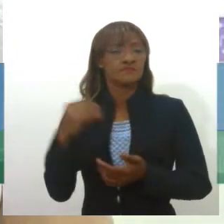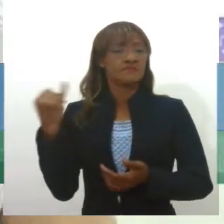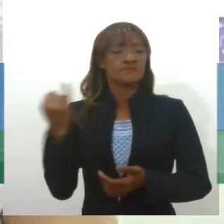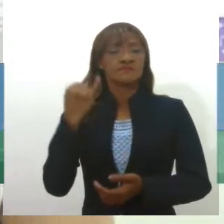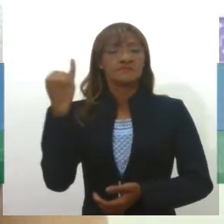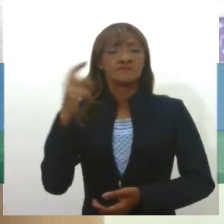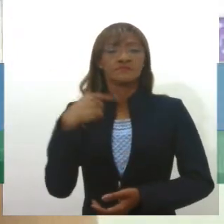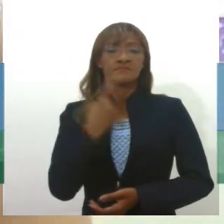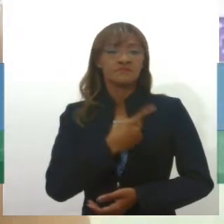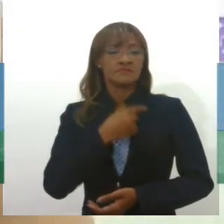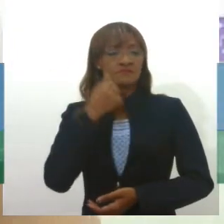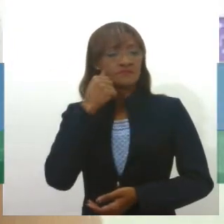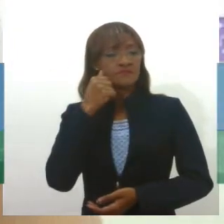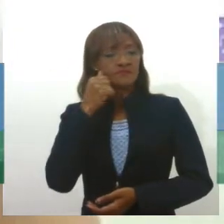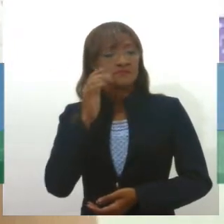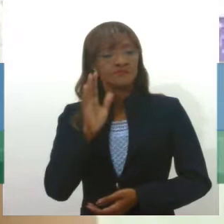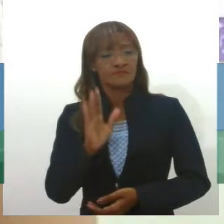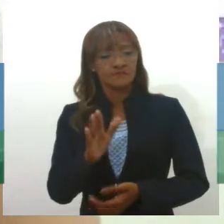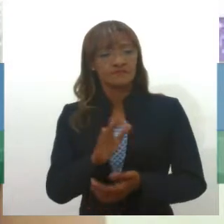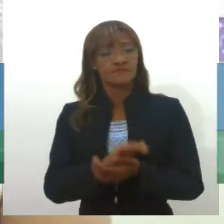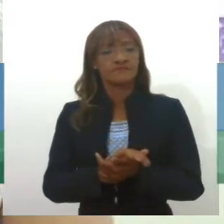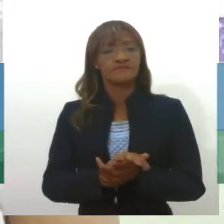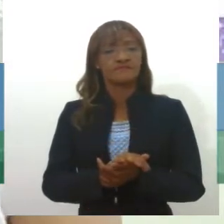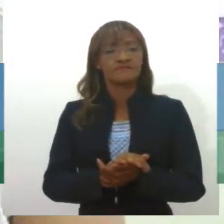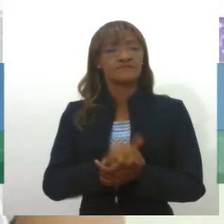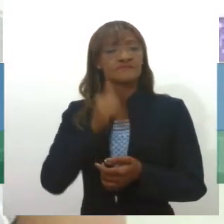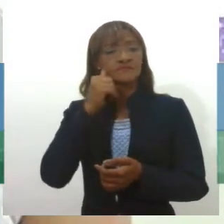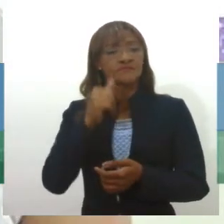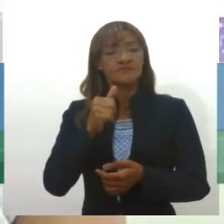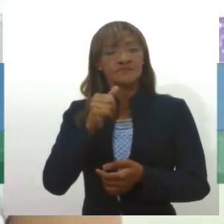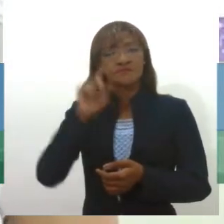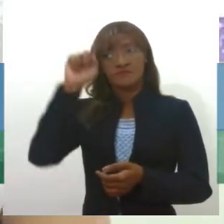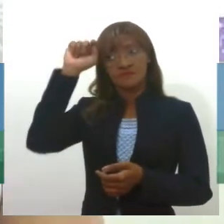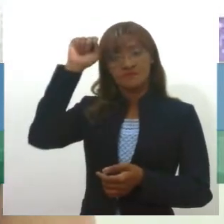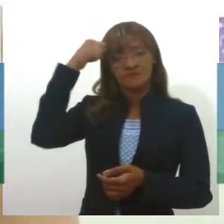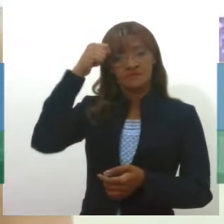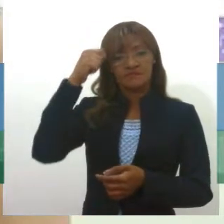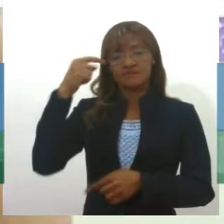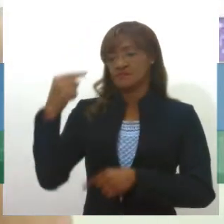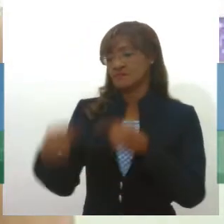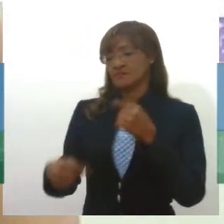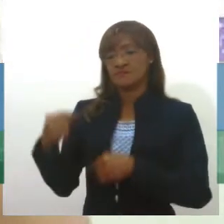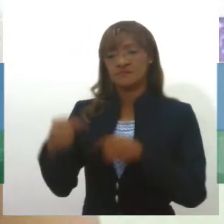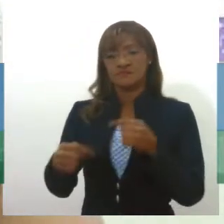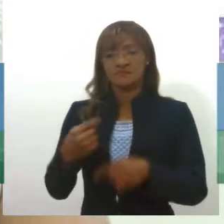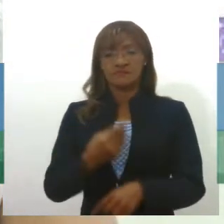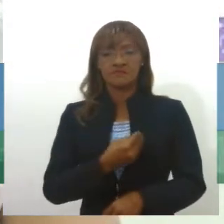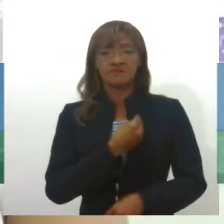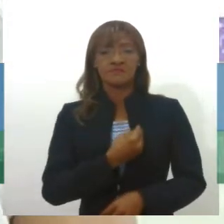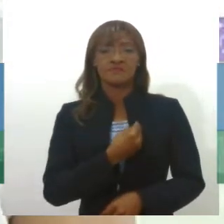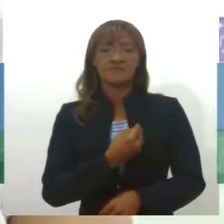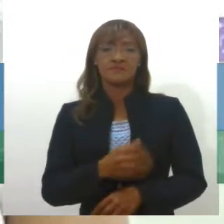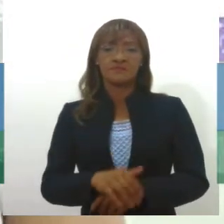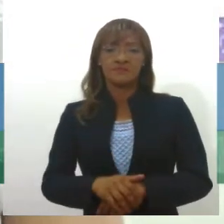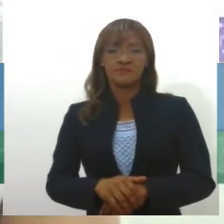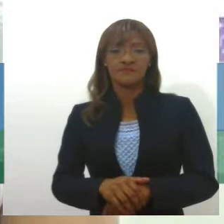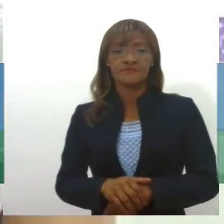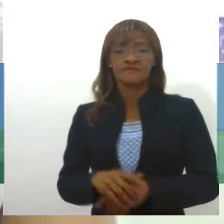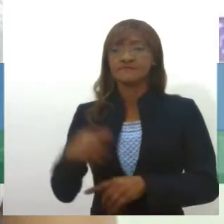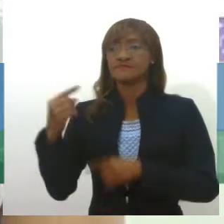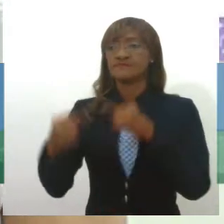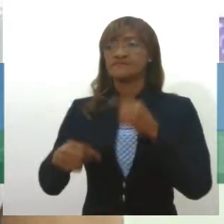movimento feminista, para nós do movimento Mulheres Negras, que é a participação política das mulheres nos processos eleitorais.